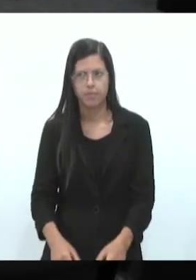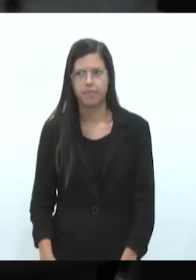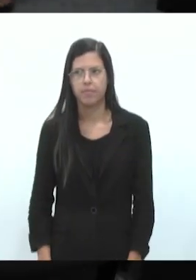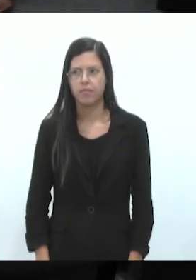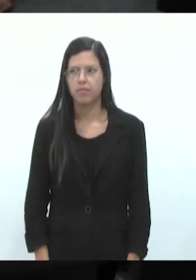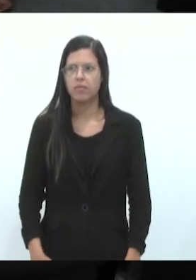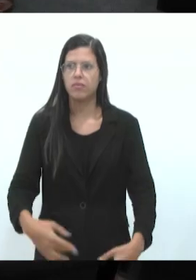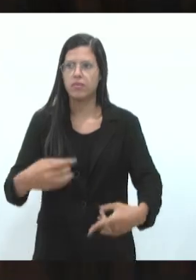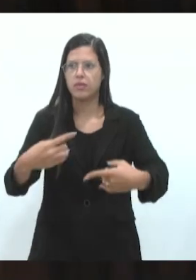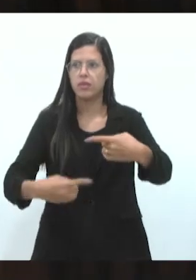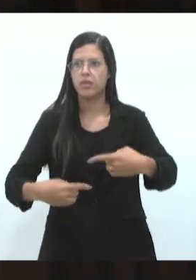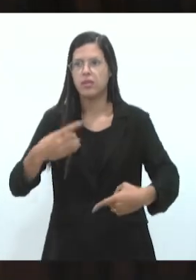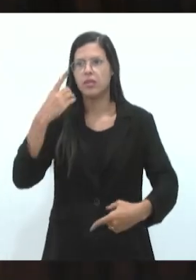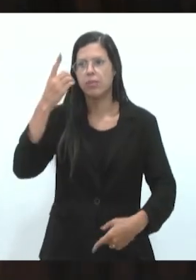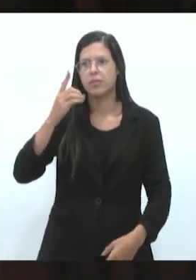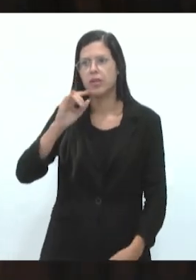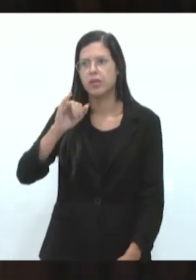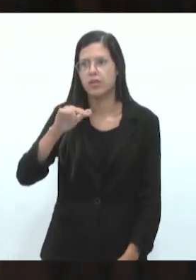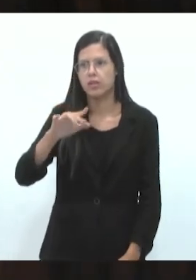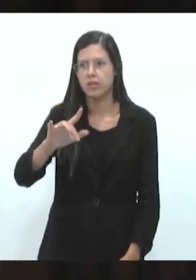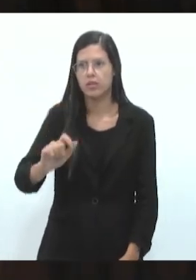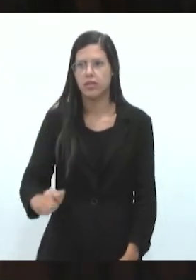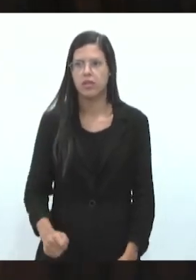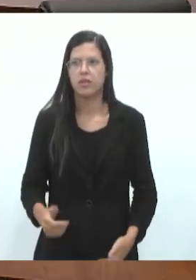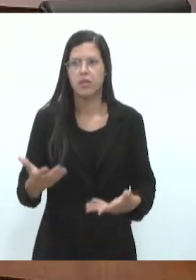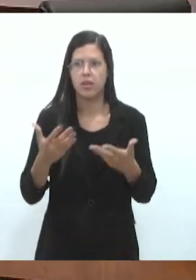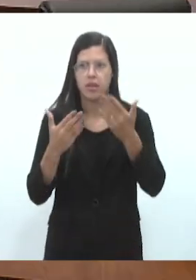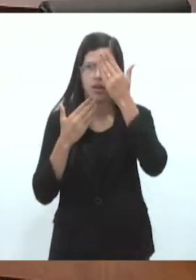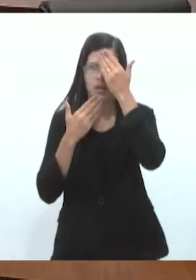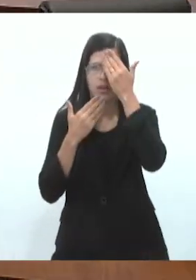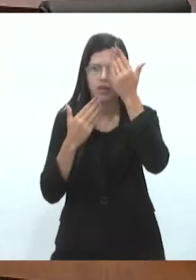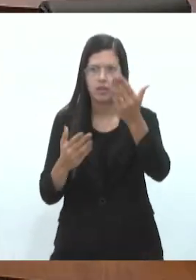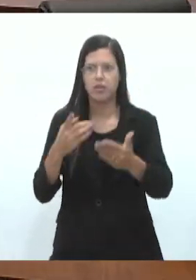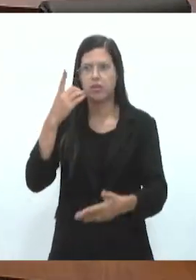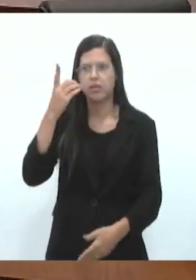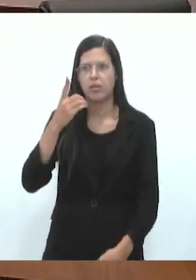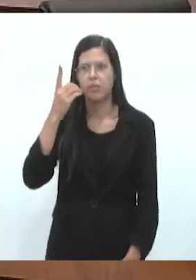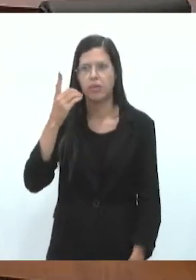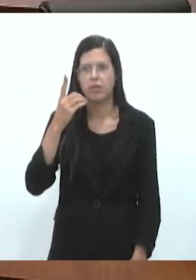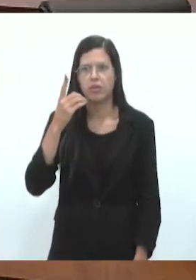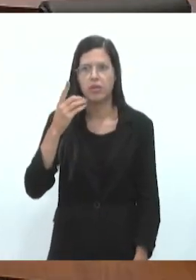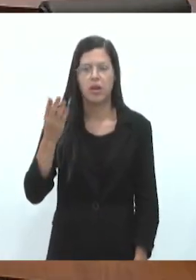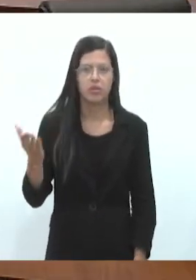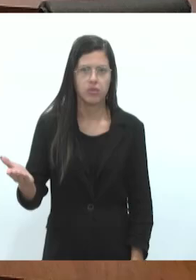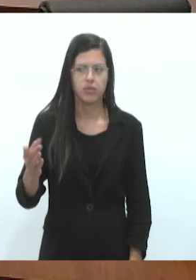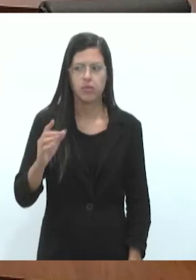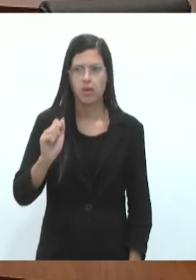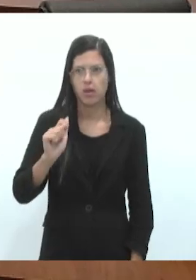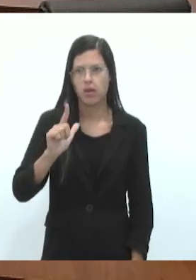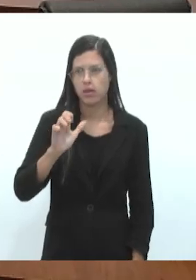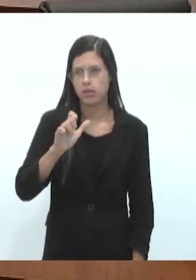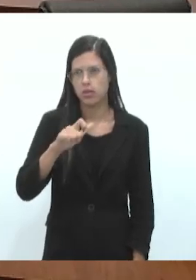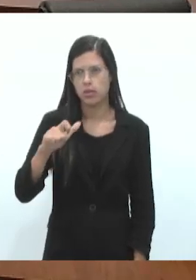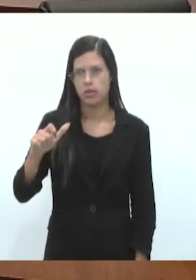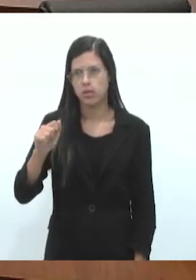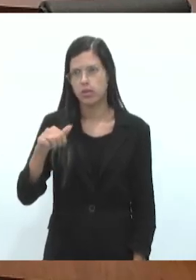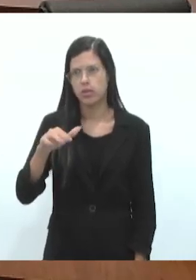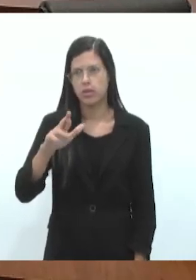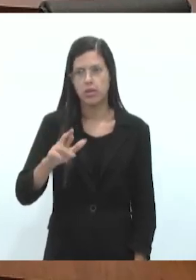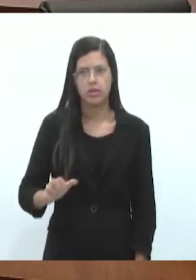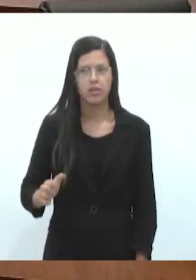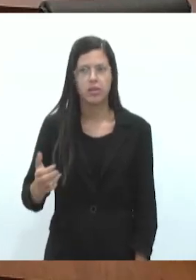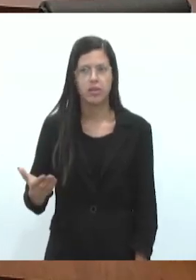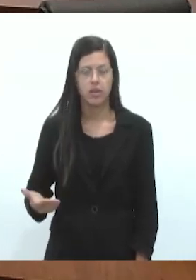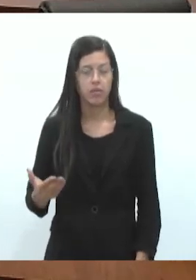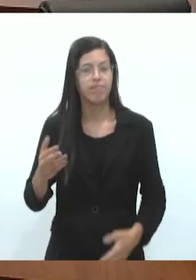Para discutir, deputada Índia Armelau. Primeiro, eu queria agradecer ao deputado Knoploch, que é pela segurança junto com a gente. E eu realmente espero que o governador